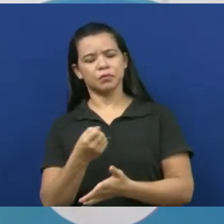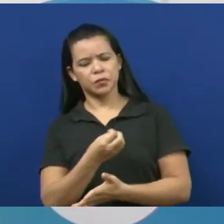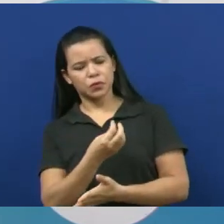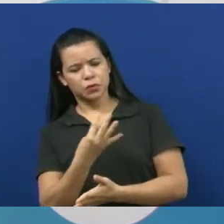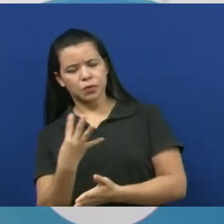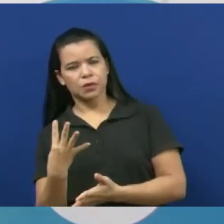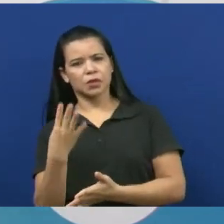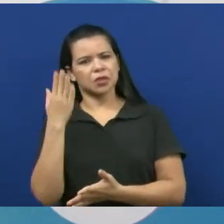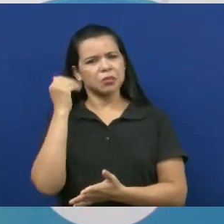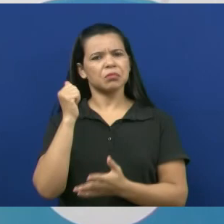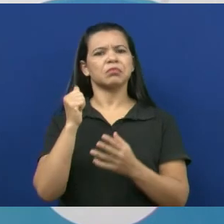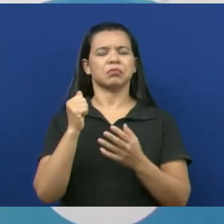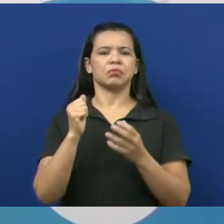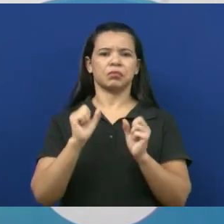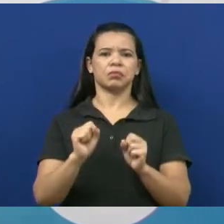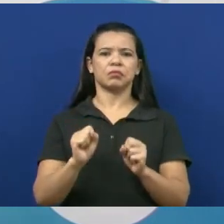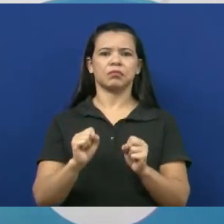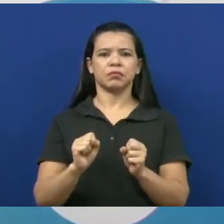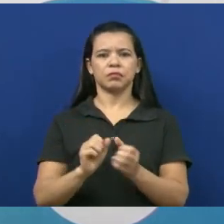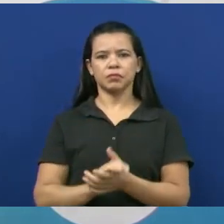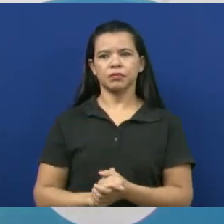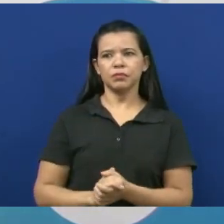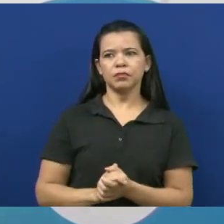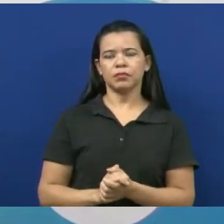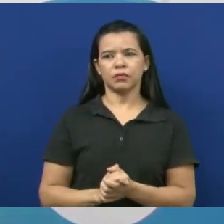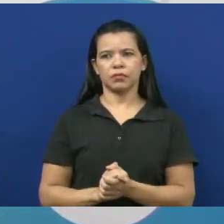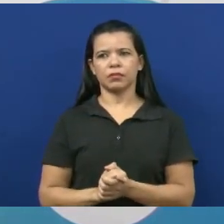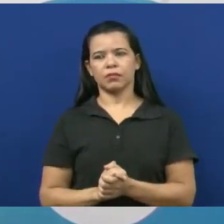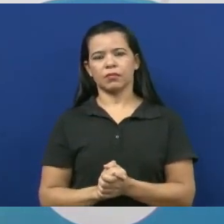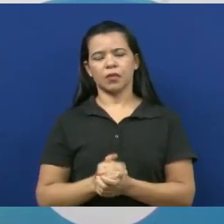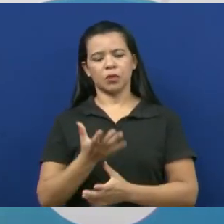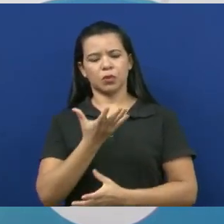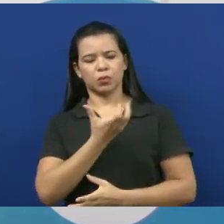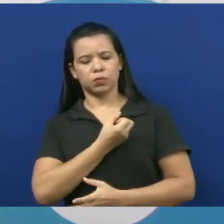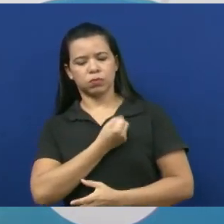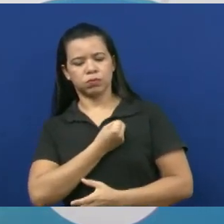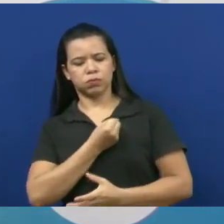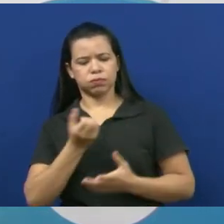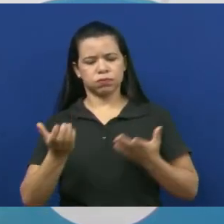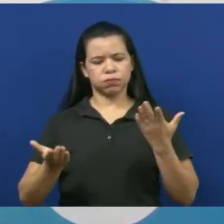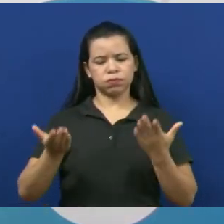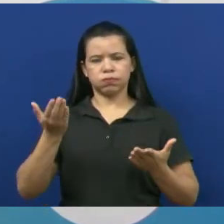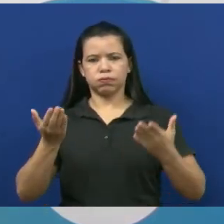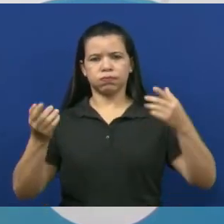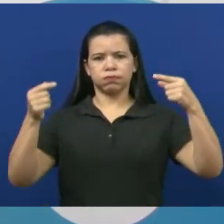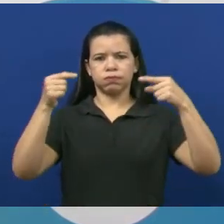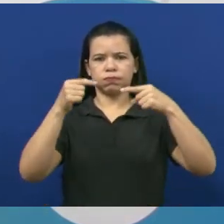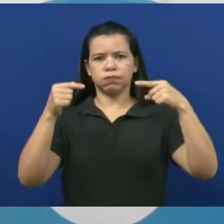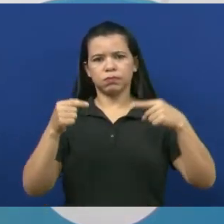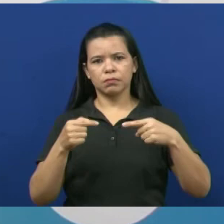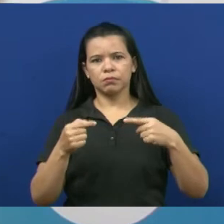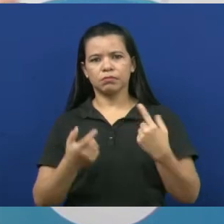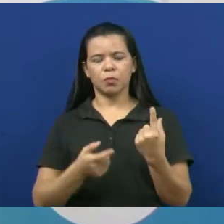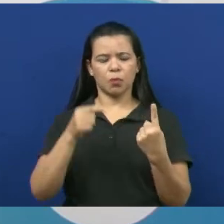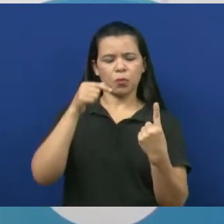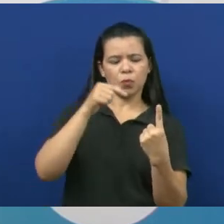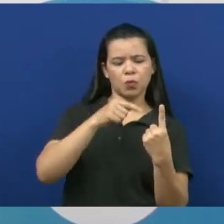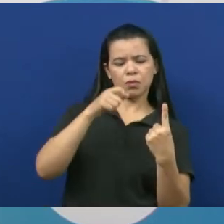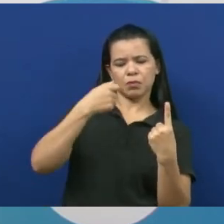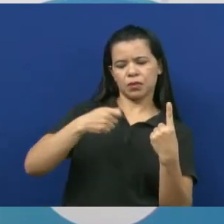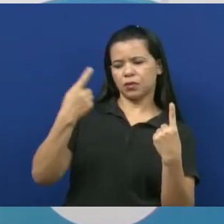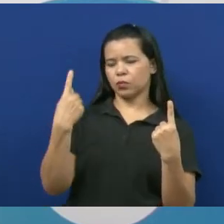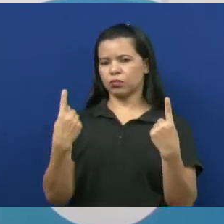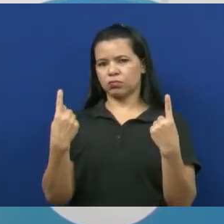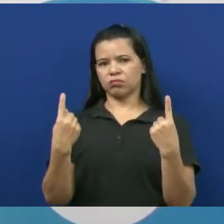né? Estimar. E elas se relacionam, essas grandezas, né? Eu tinha dito que o valor de uma grandeza geralmente depende de outras grandezas,